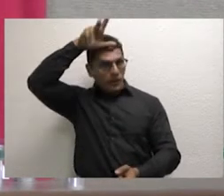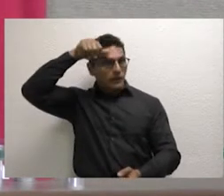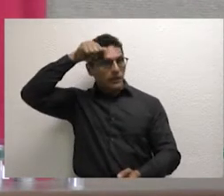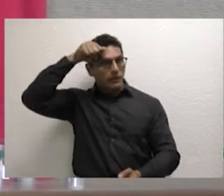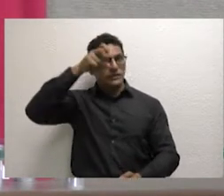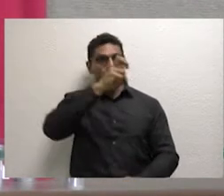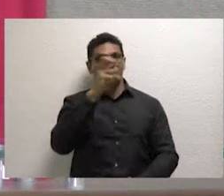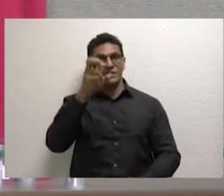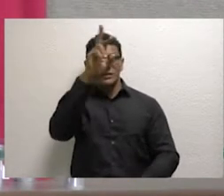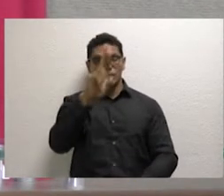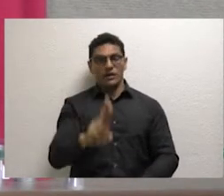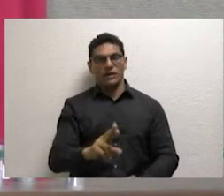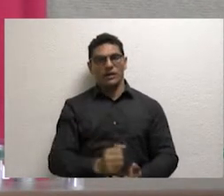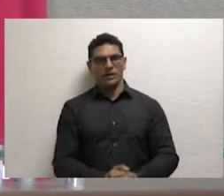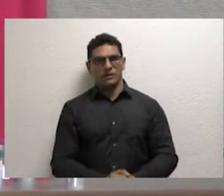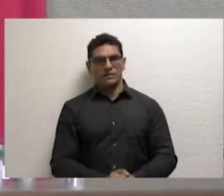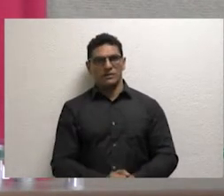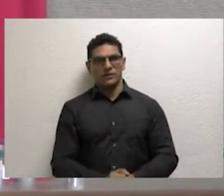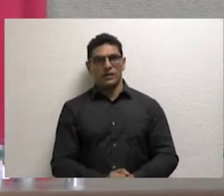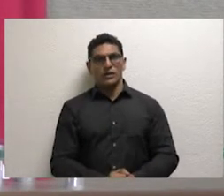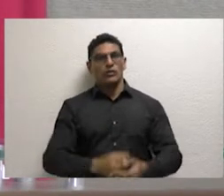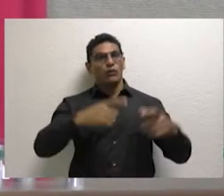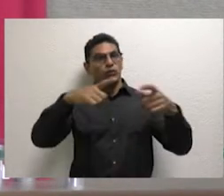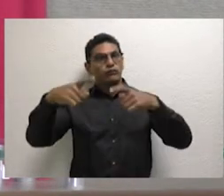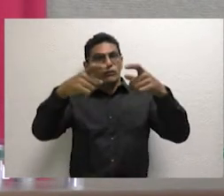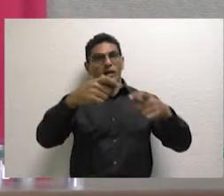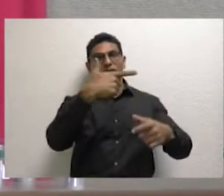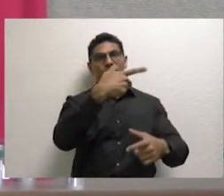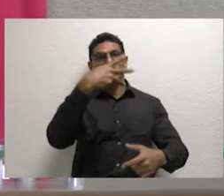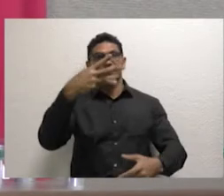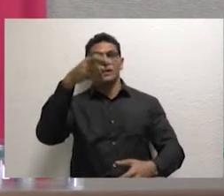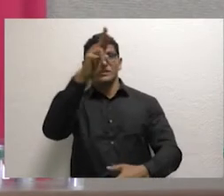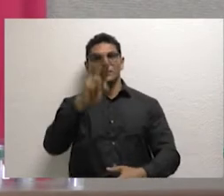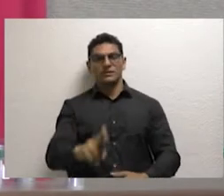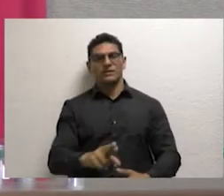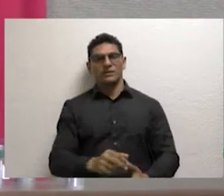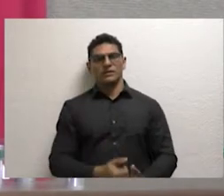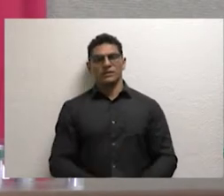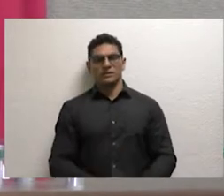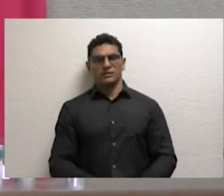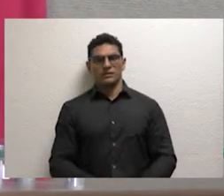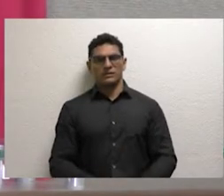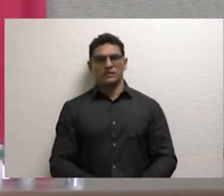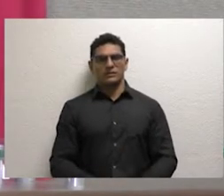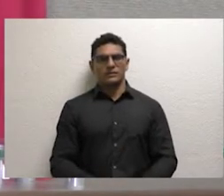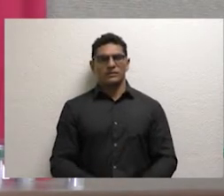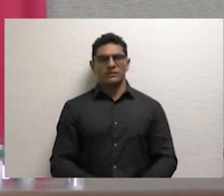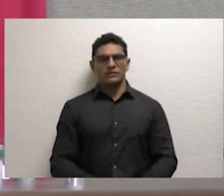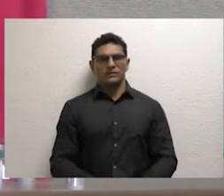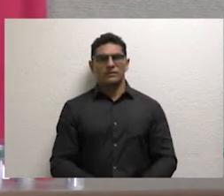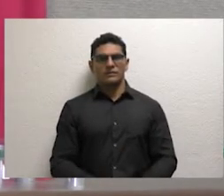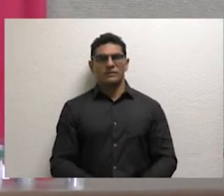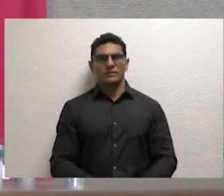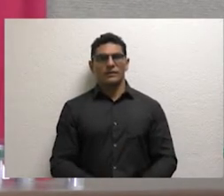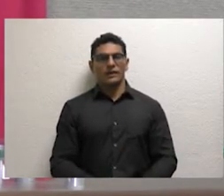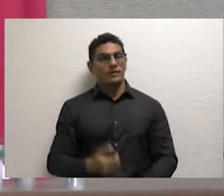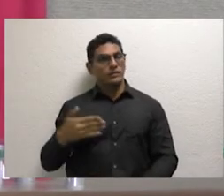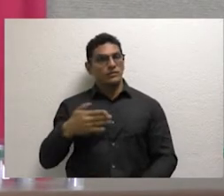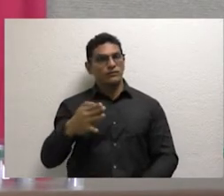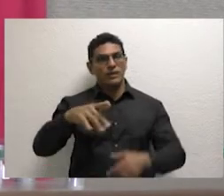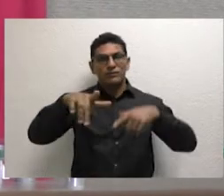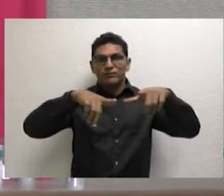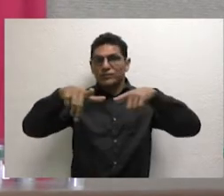enquanto em Porto Velho ela custa R$ 23,00? Dessa forma, o nosso piscicultor,